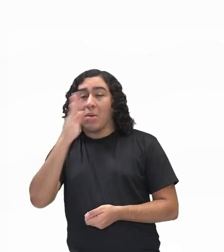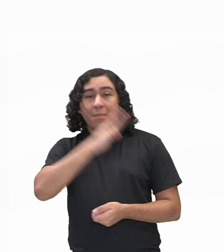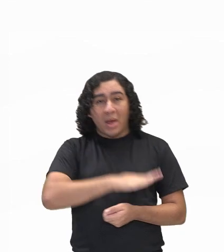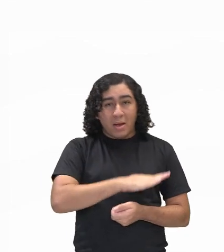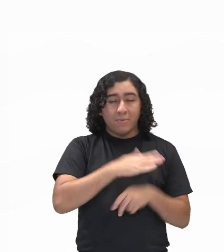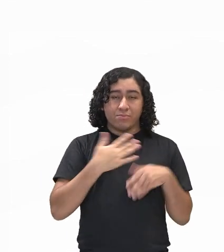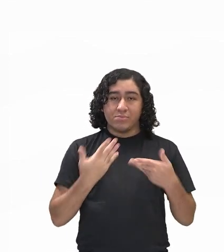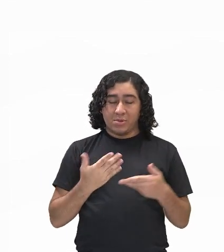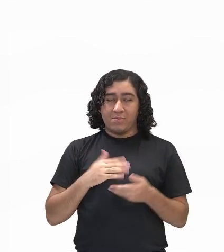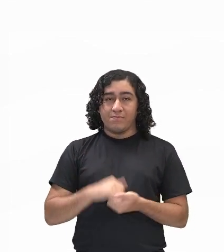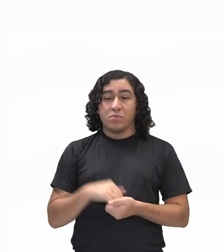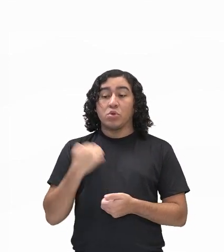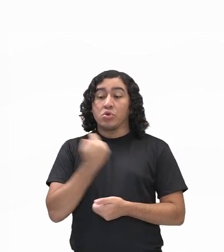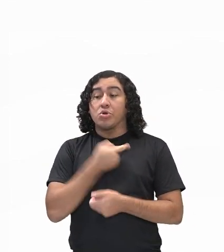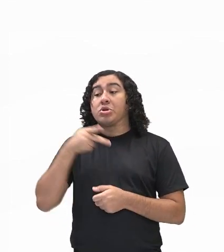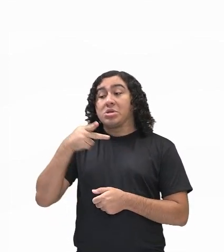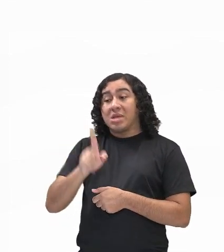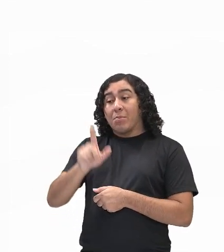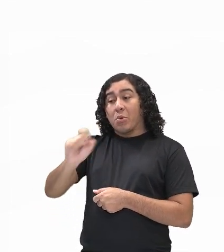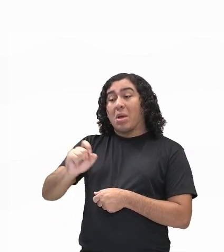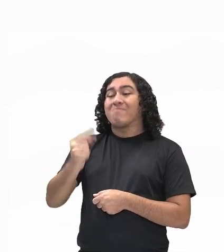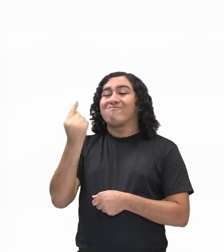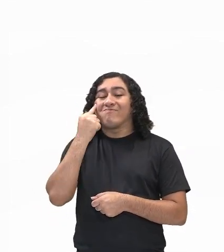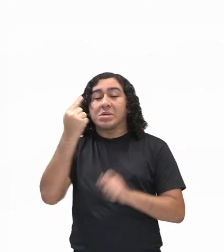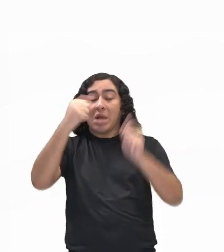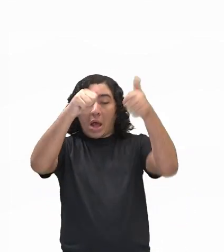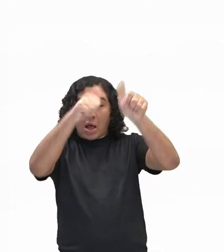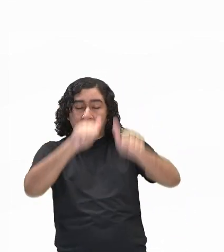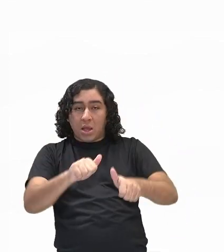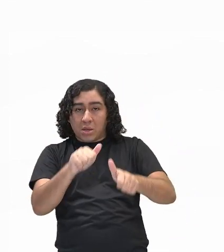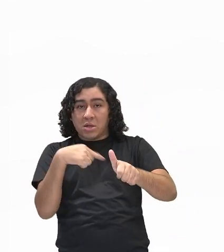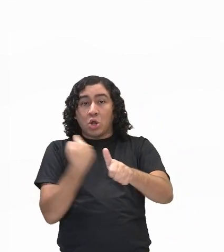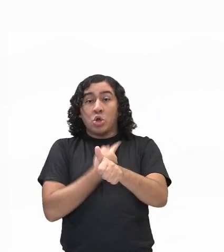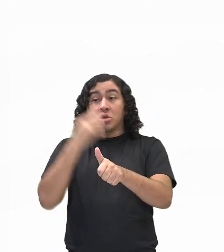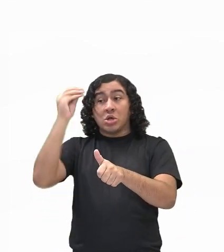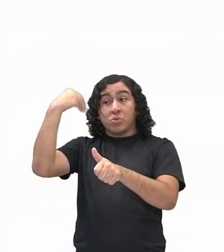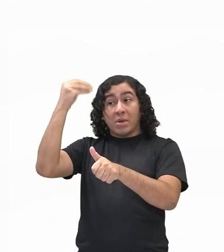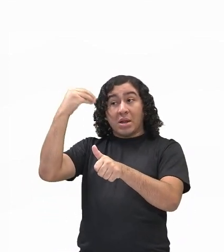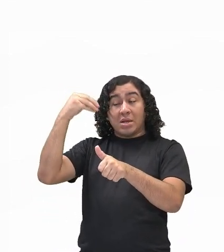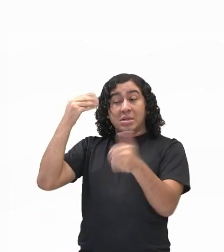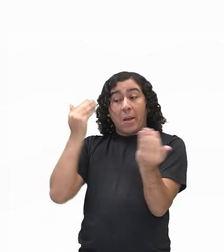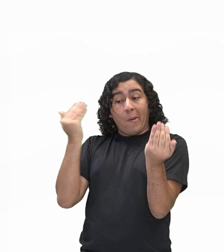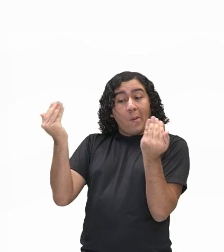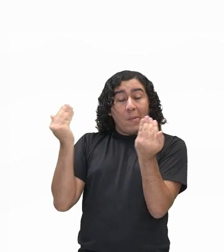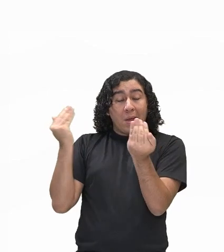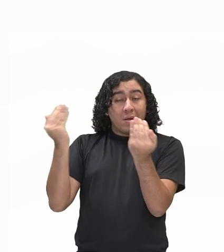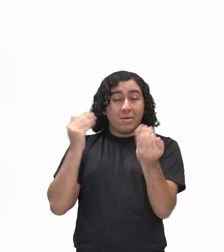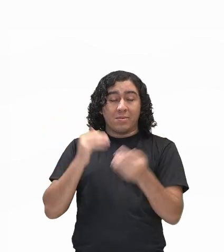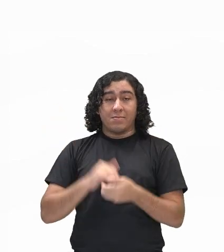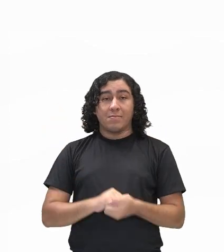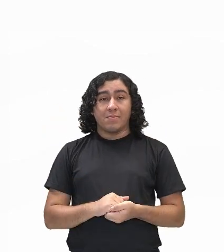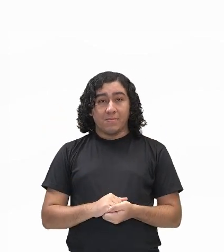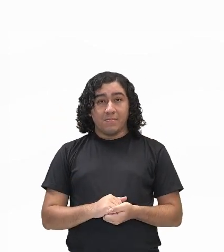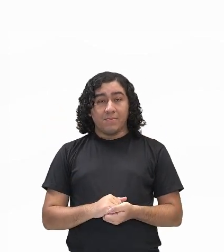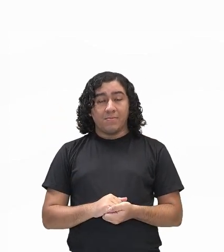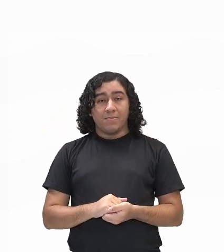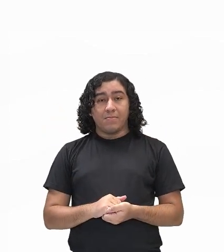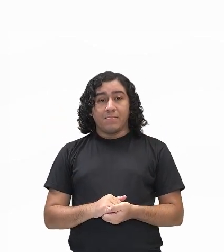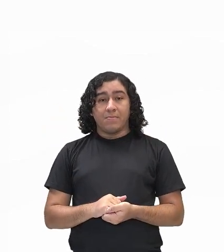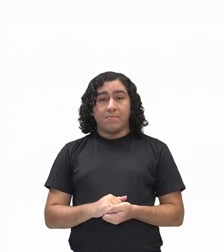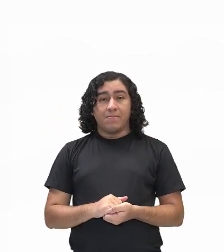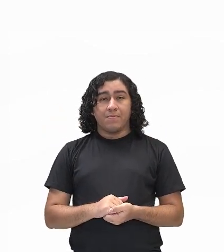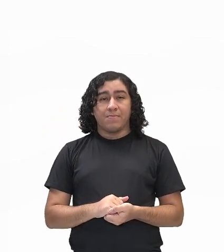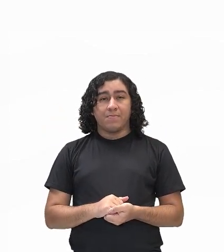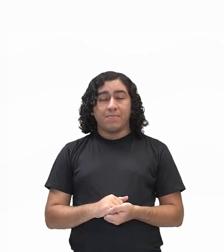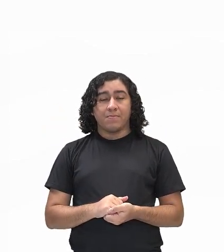Nós estamos sempre fazendo juízo de valor na nossa própria experiência existencial, de vida. Mas o